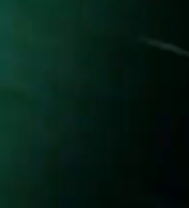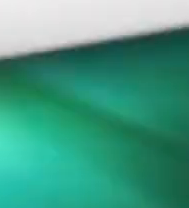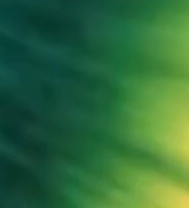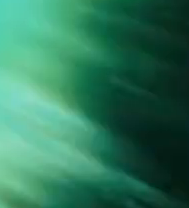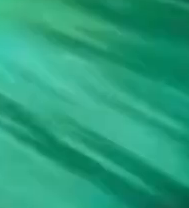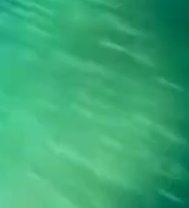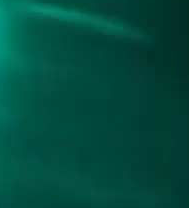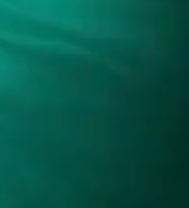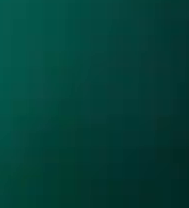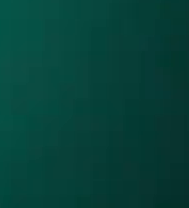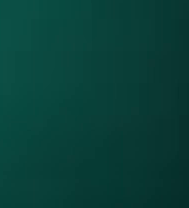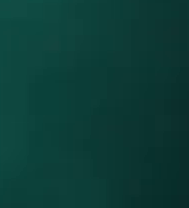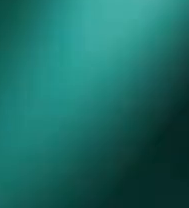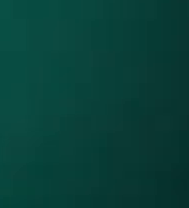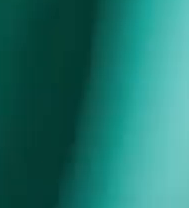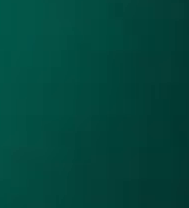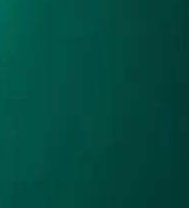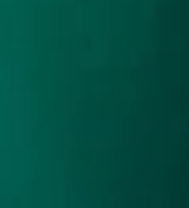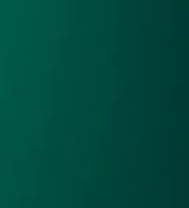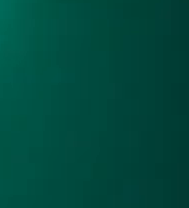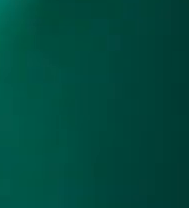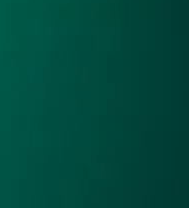E aí